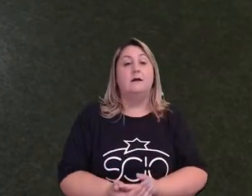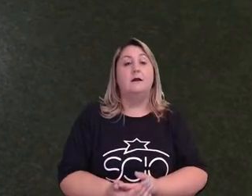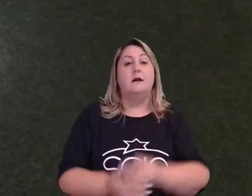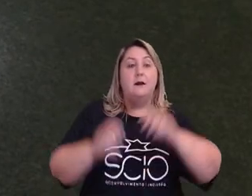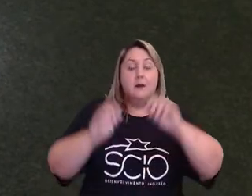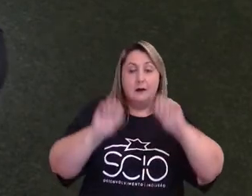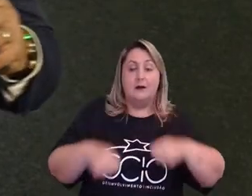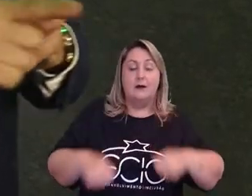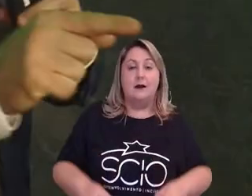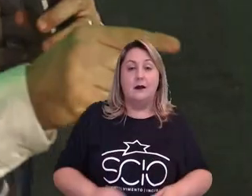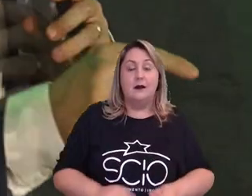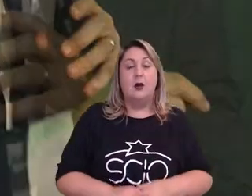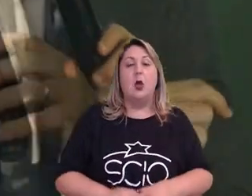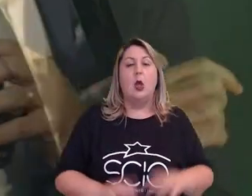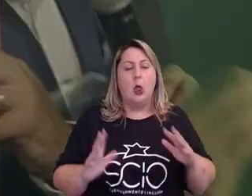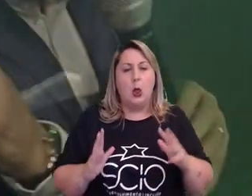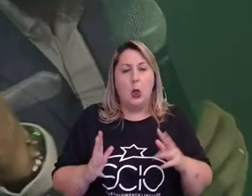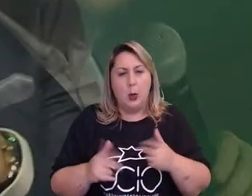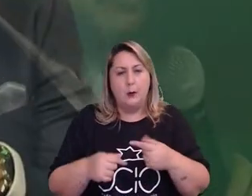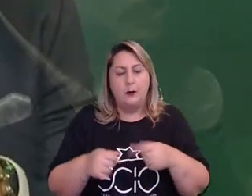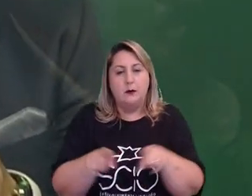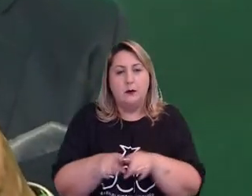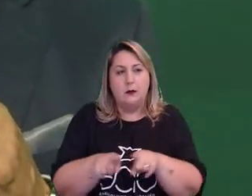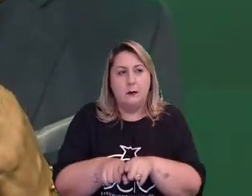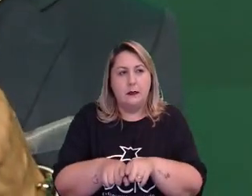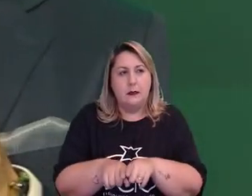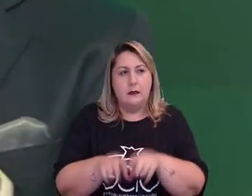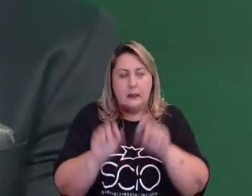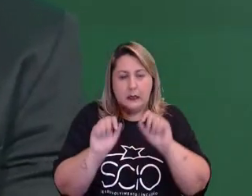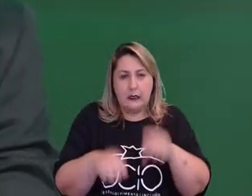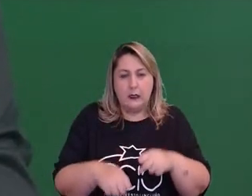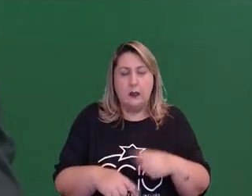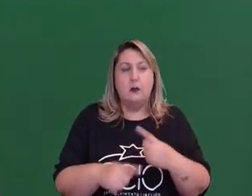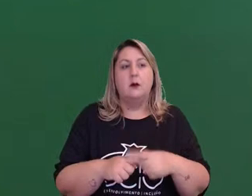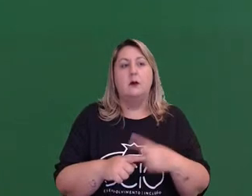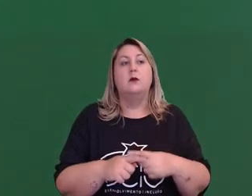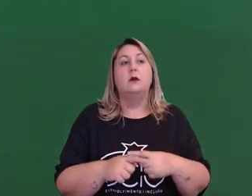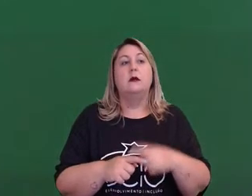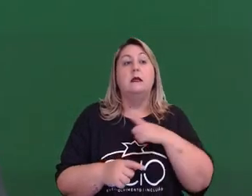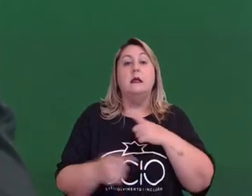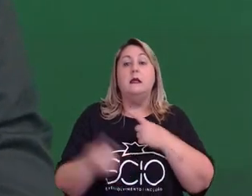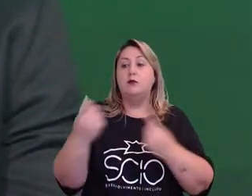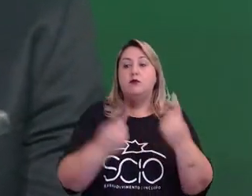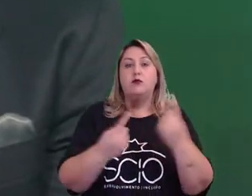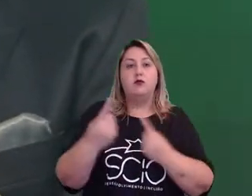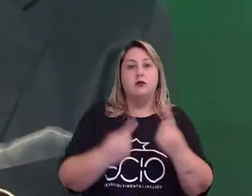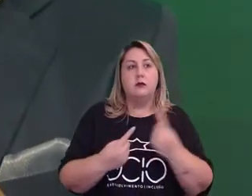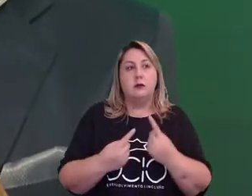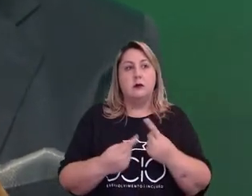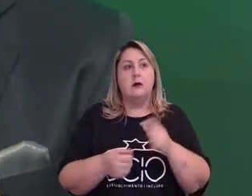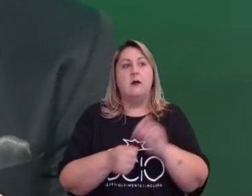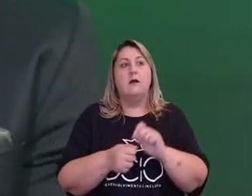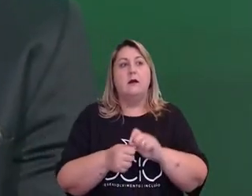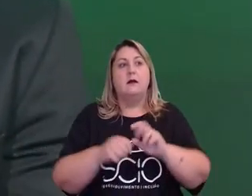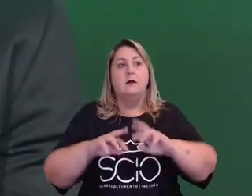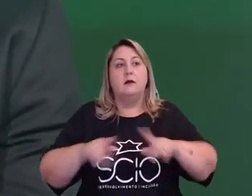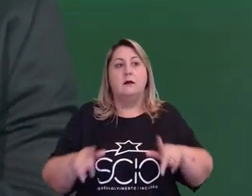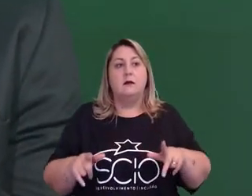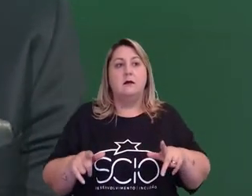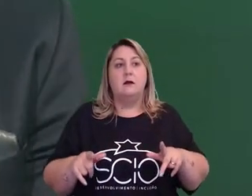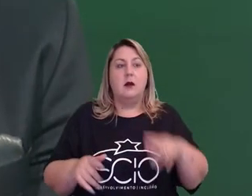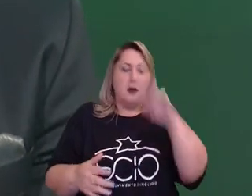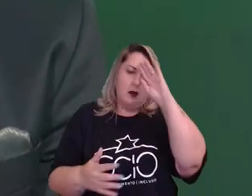é possível. E tudo isso também é possível porque nós temos a presença de pessoas que fazem a diferença